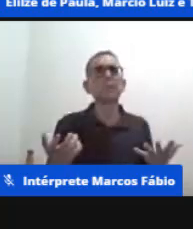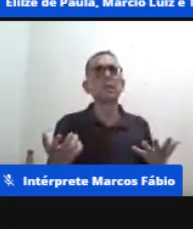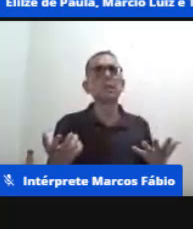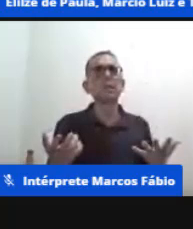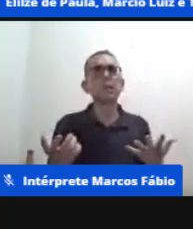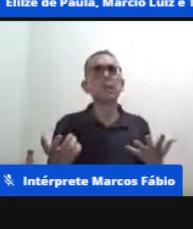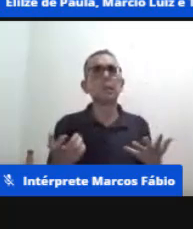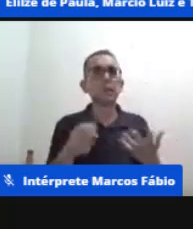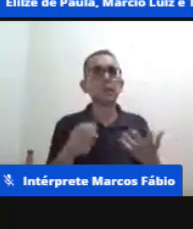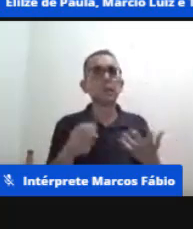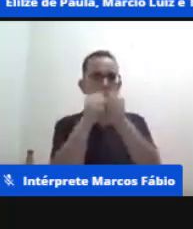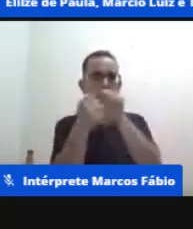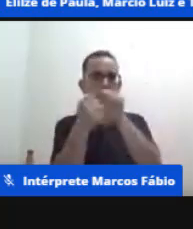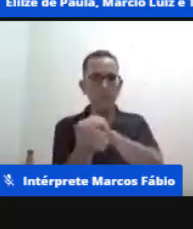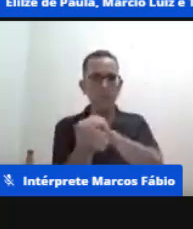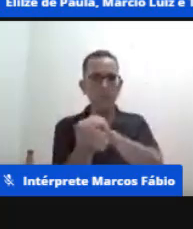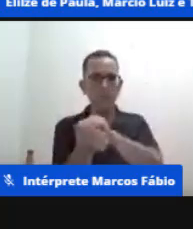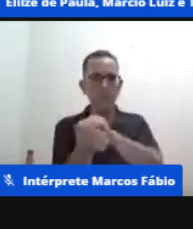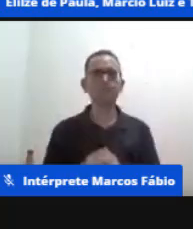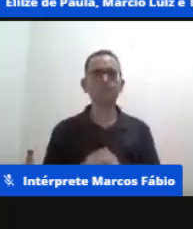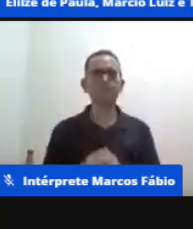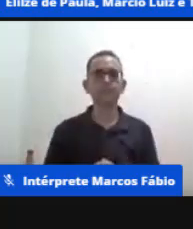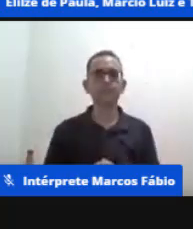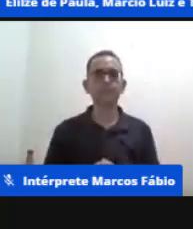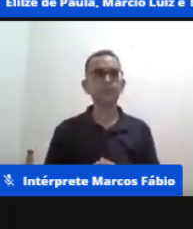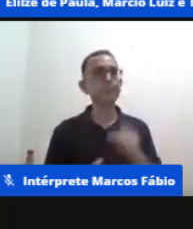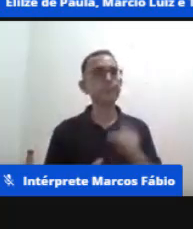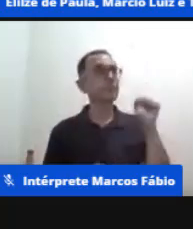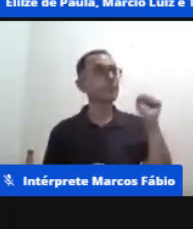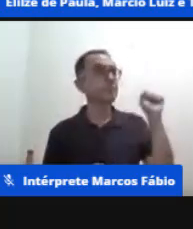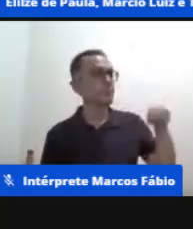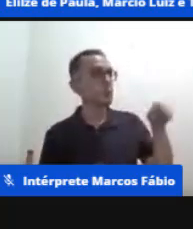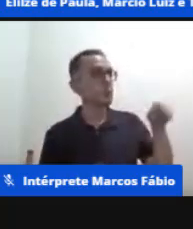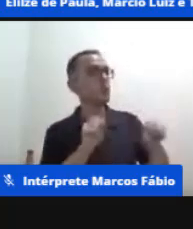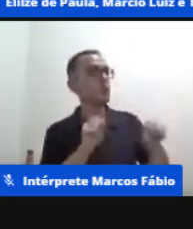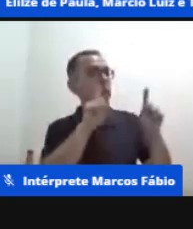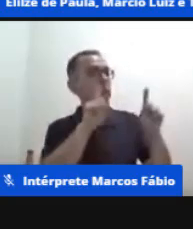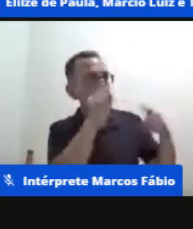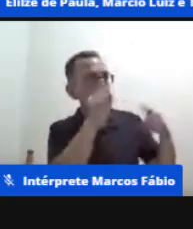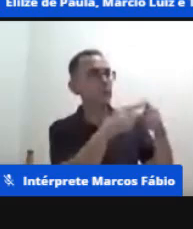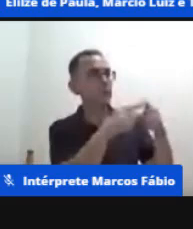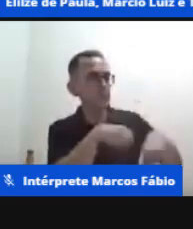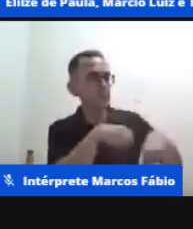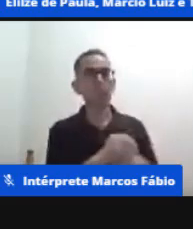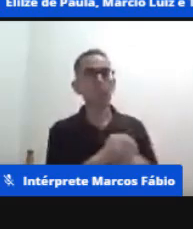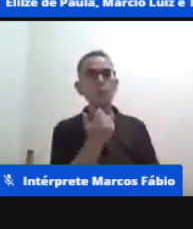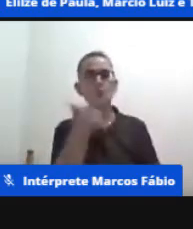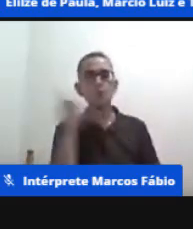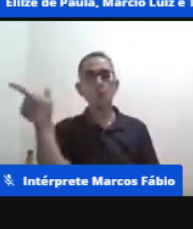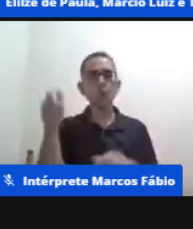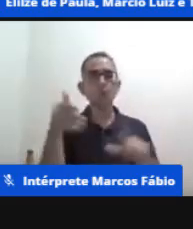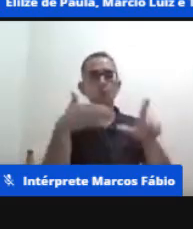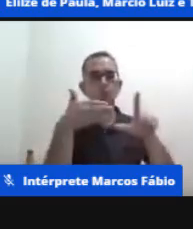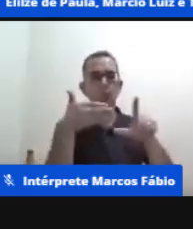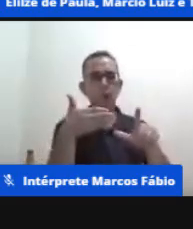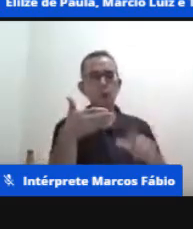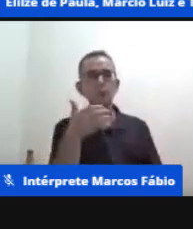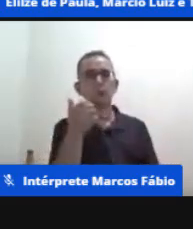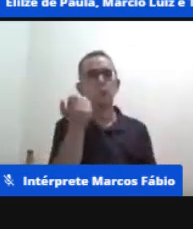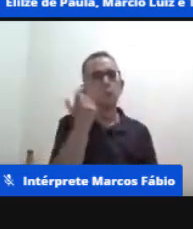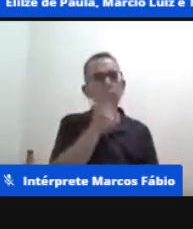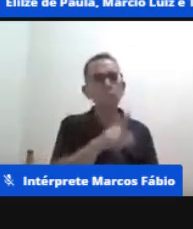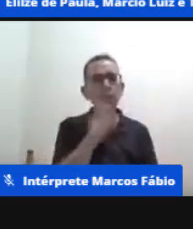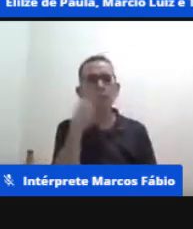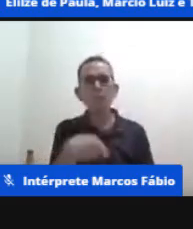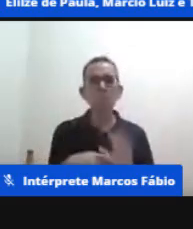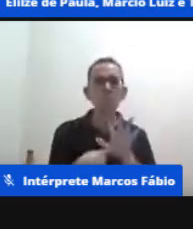adequada, né? Sim, dentro daquela necessidade. Nesse próximo slide, vocês vão ver a gente contemplar as